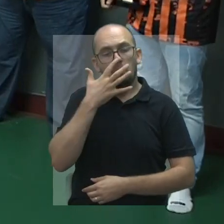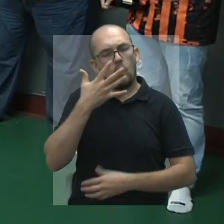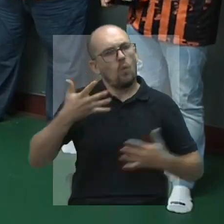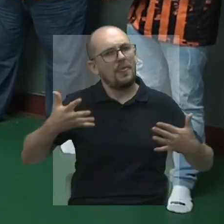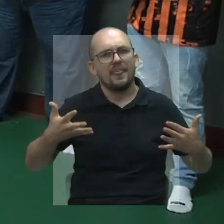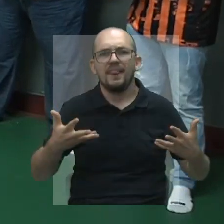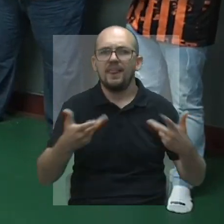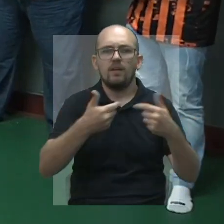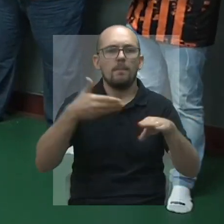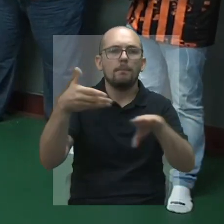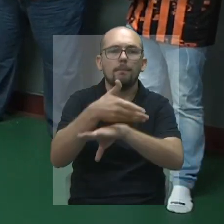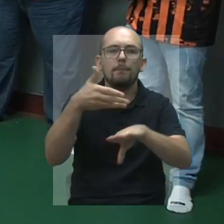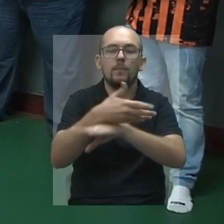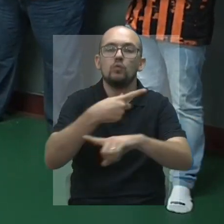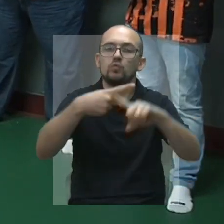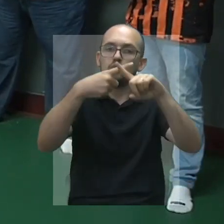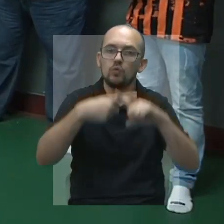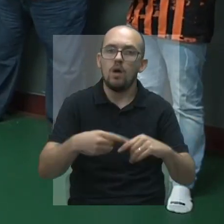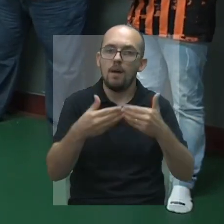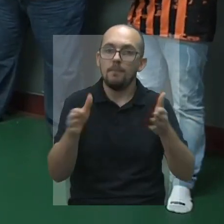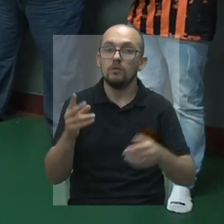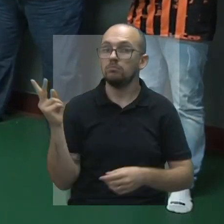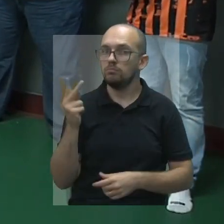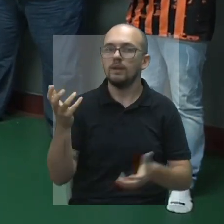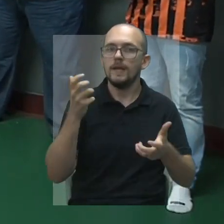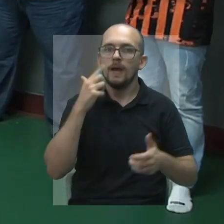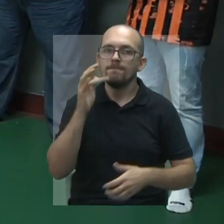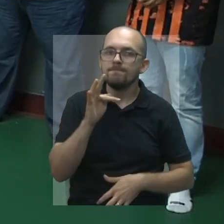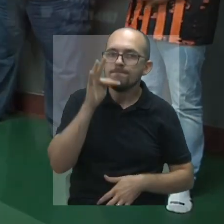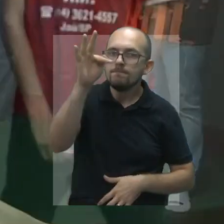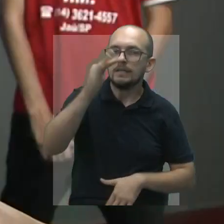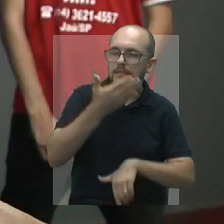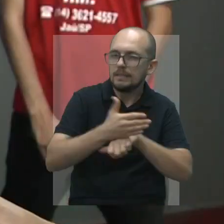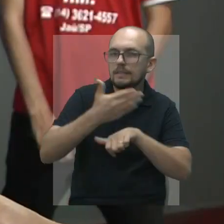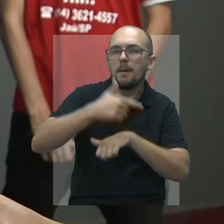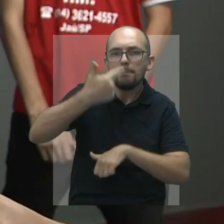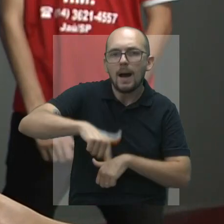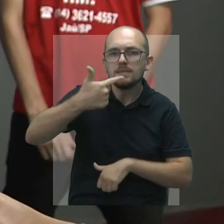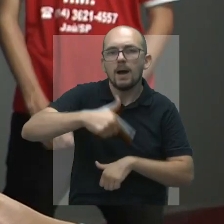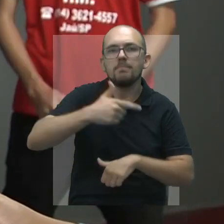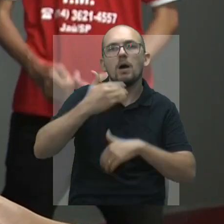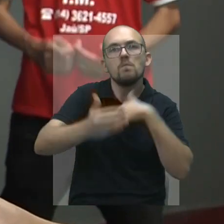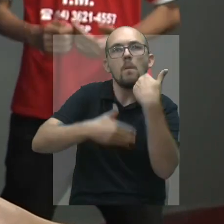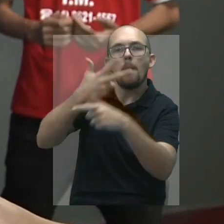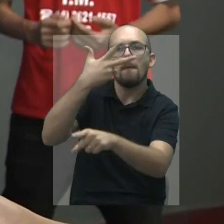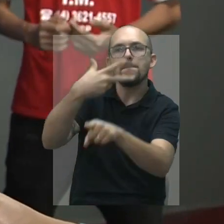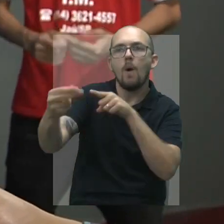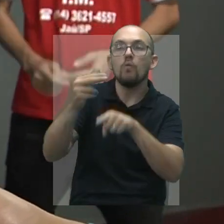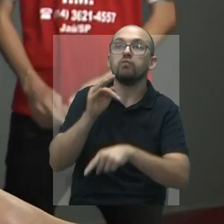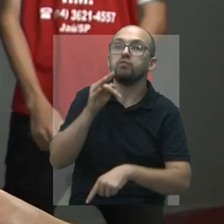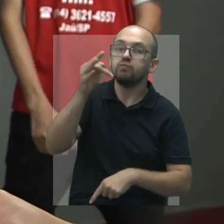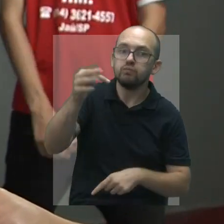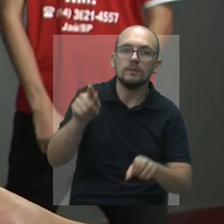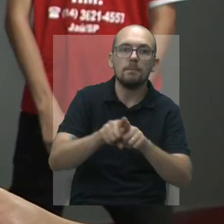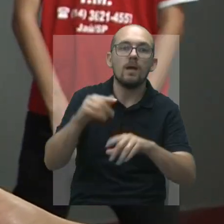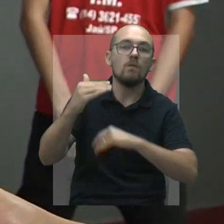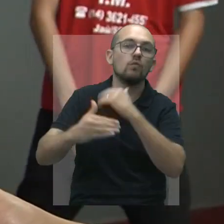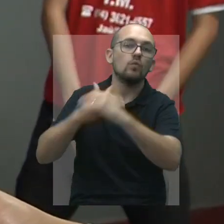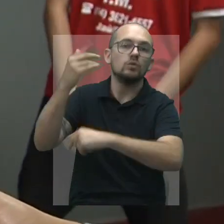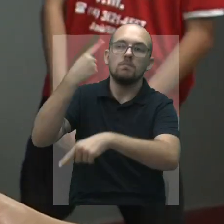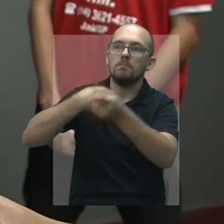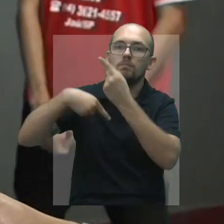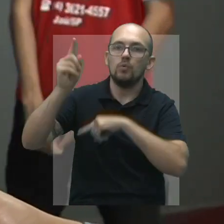participação nos Jogos Abertos. Elas querem se dedicar cada vez mais, visando as próximas competições e a evolução